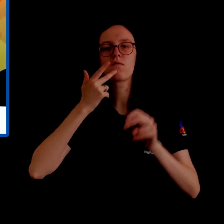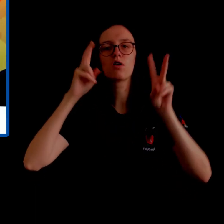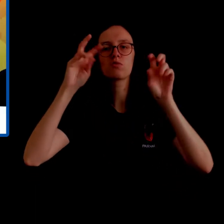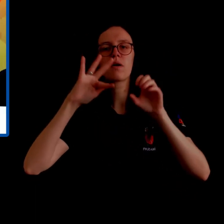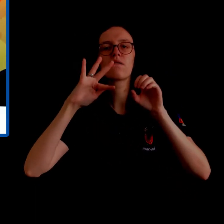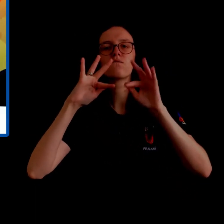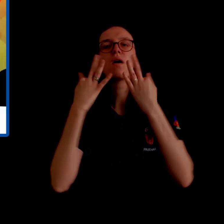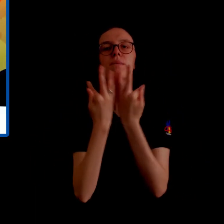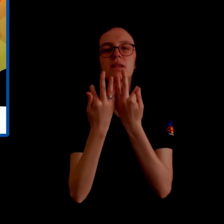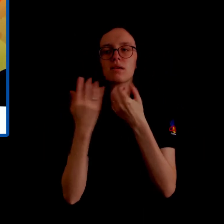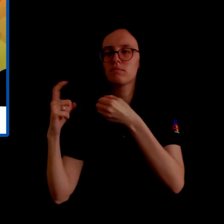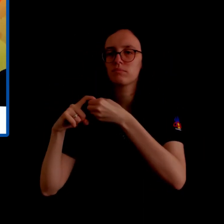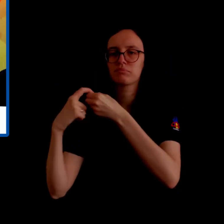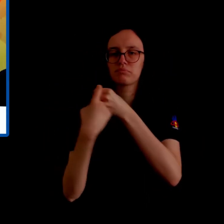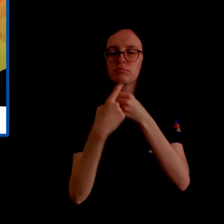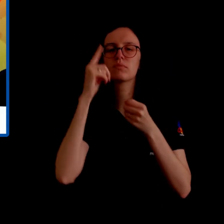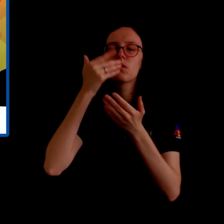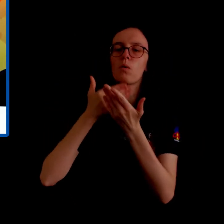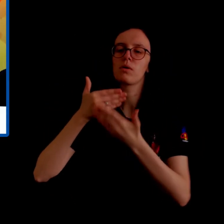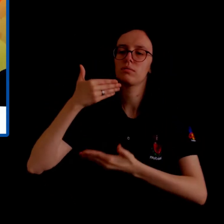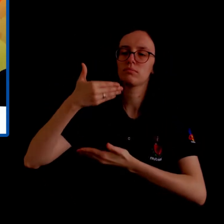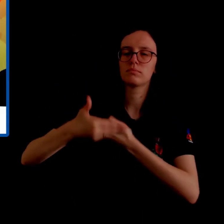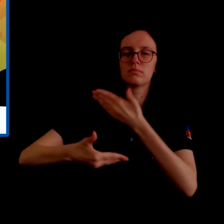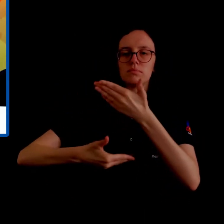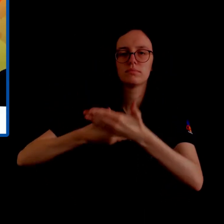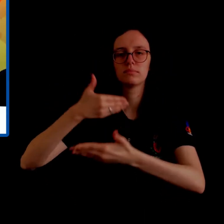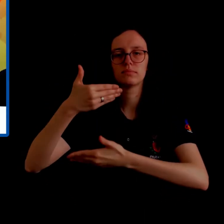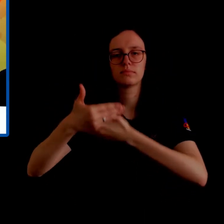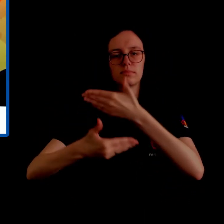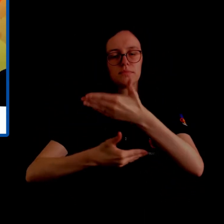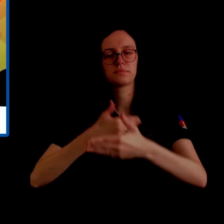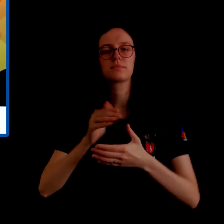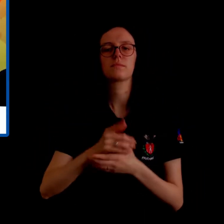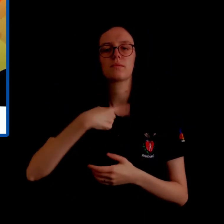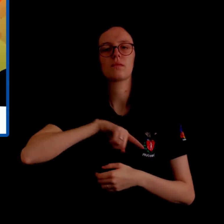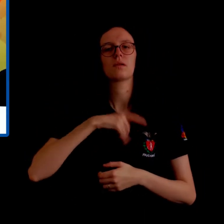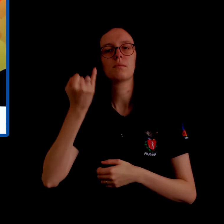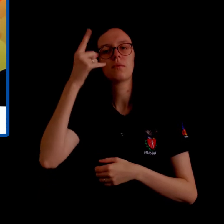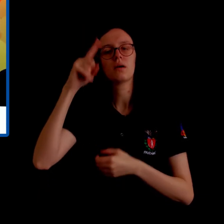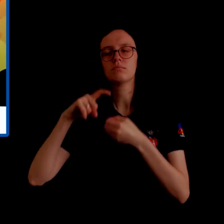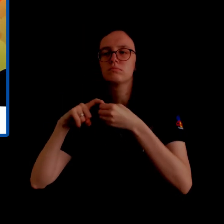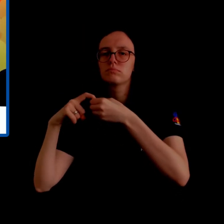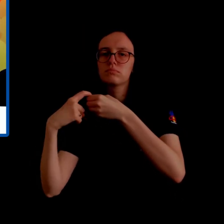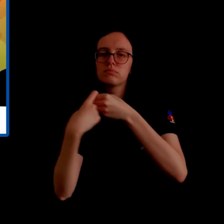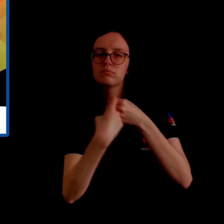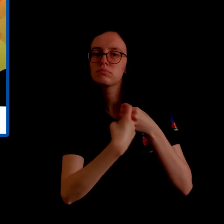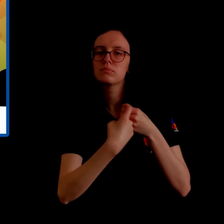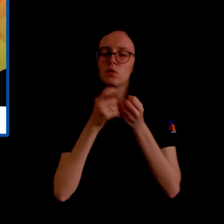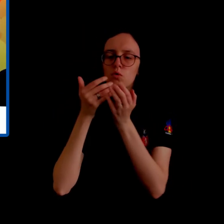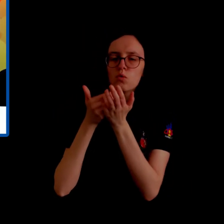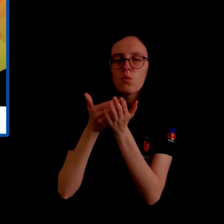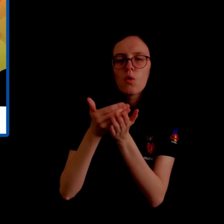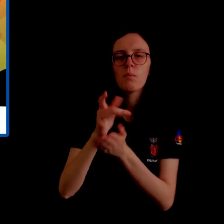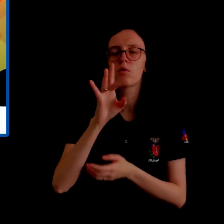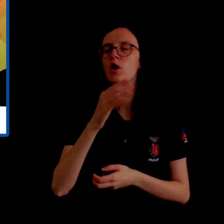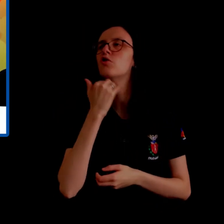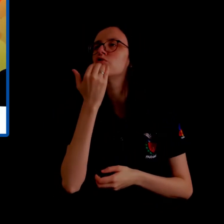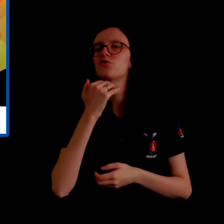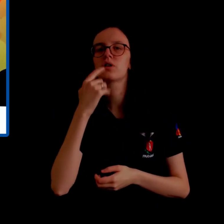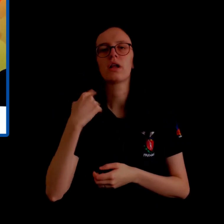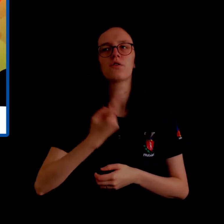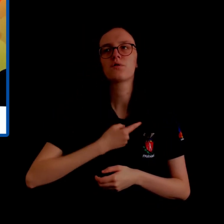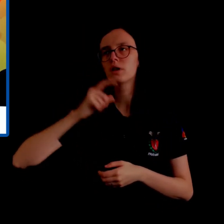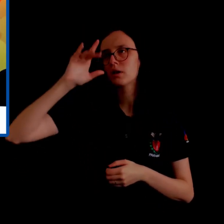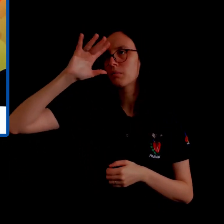familiar, a gente tem que começar aos poucos, né? Nós temos que começar a engajar de forma pequena ainda. Não adianta a gente imaginar